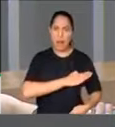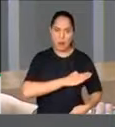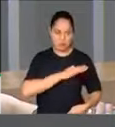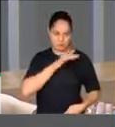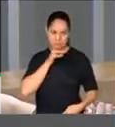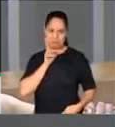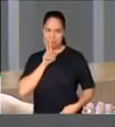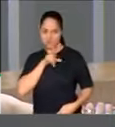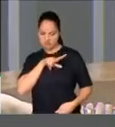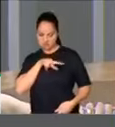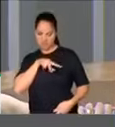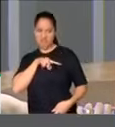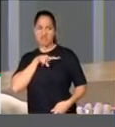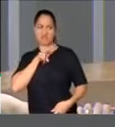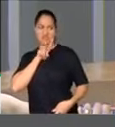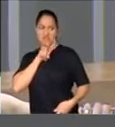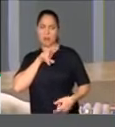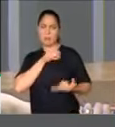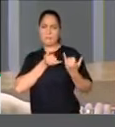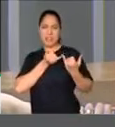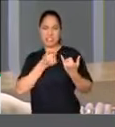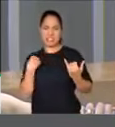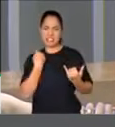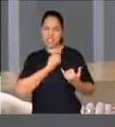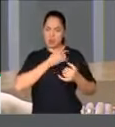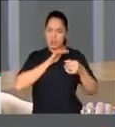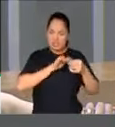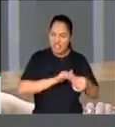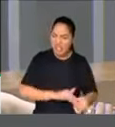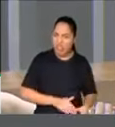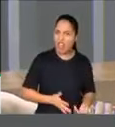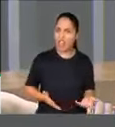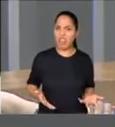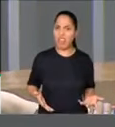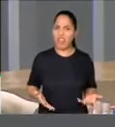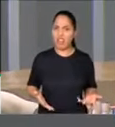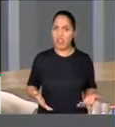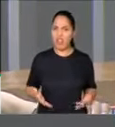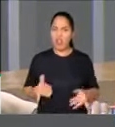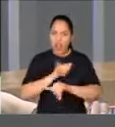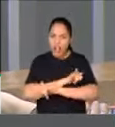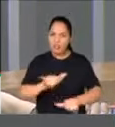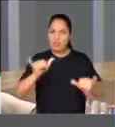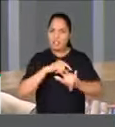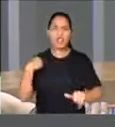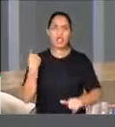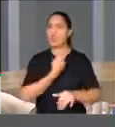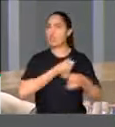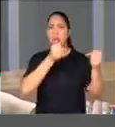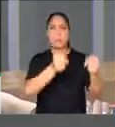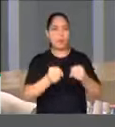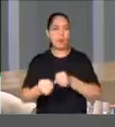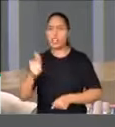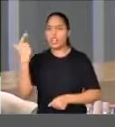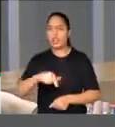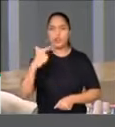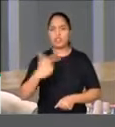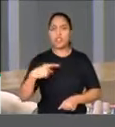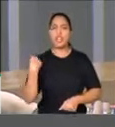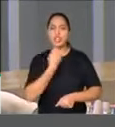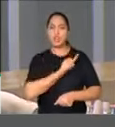olhar como se fôssemos menores, continuam a dizer que temos menos poder, que somos menos